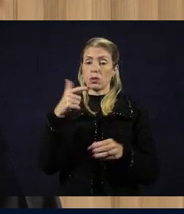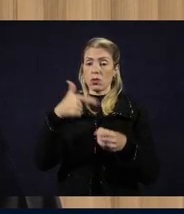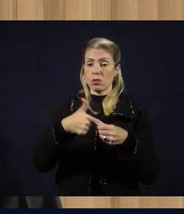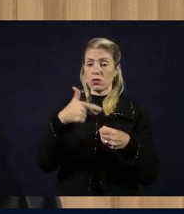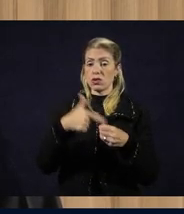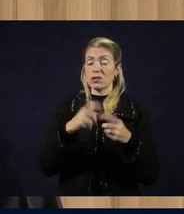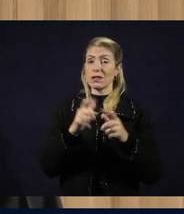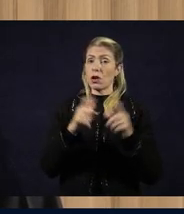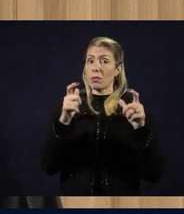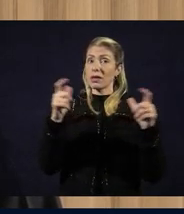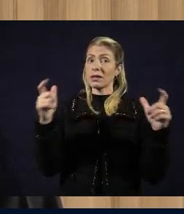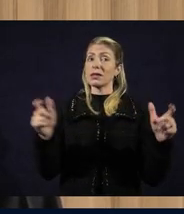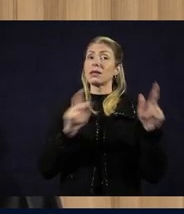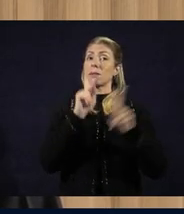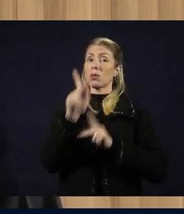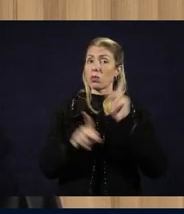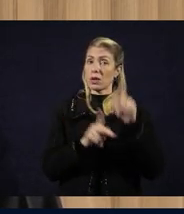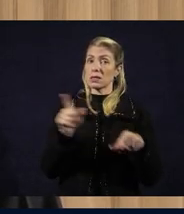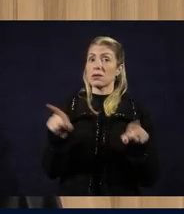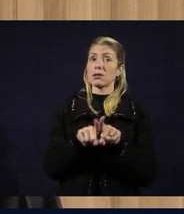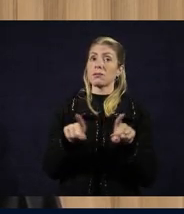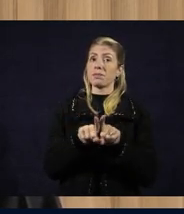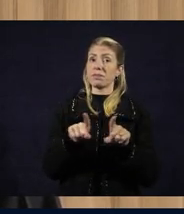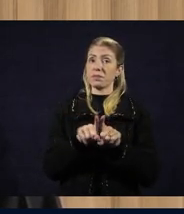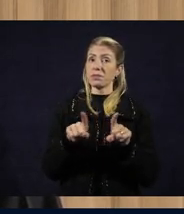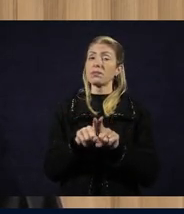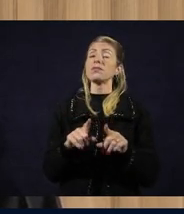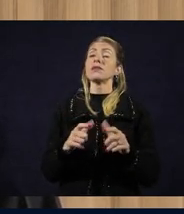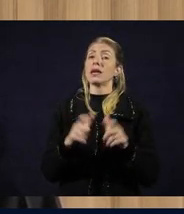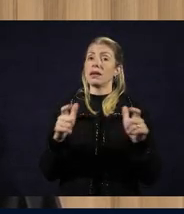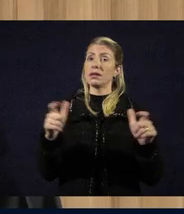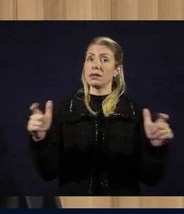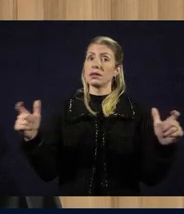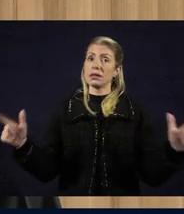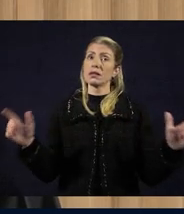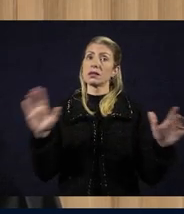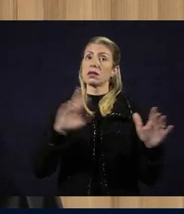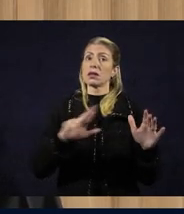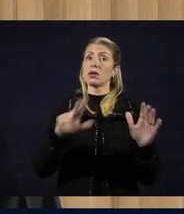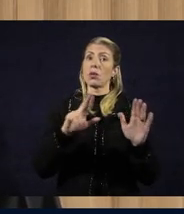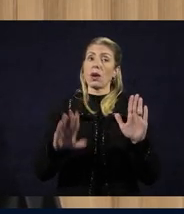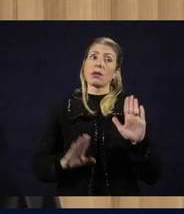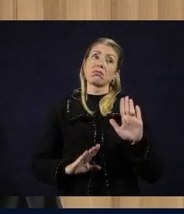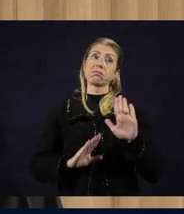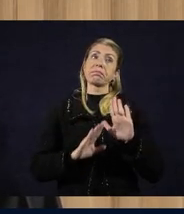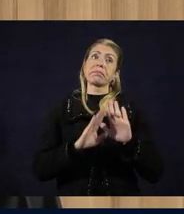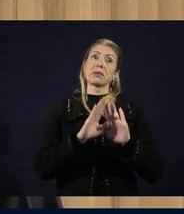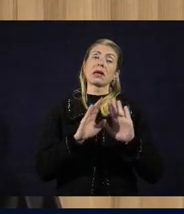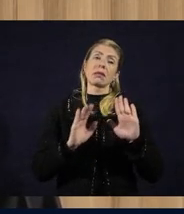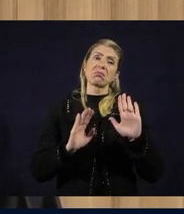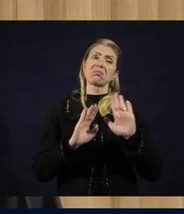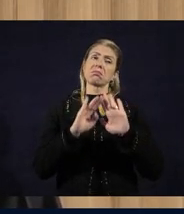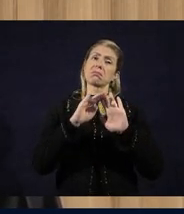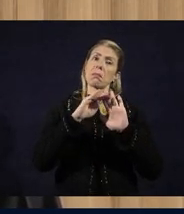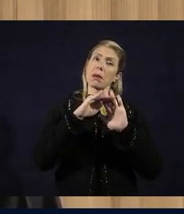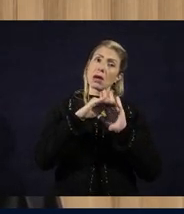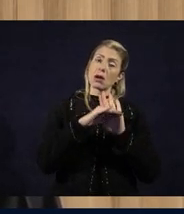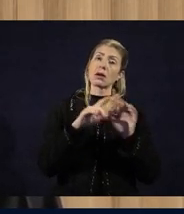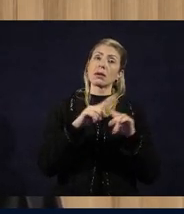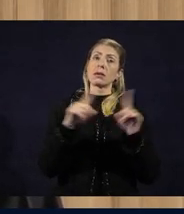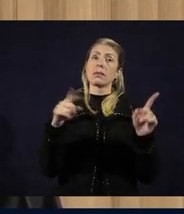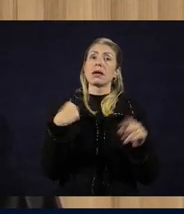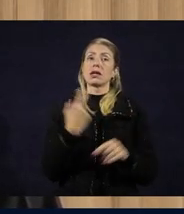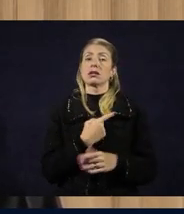você tem uma população que tá crescendo mesmo com uma curva menor né a curva de crescimento da população deve ser menor por isso a gente tira